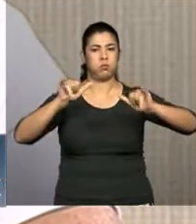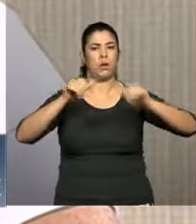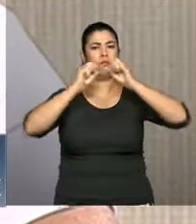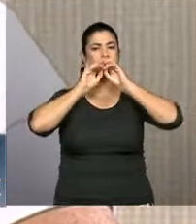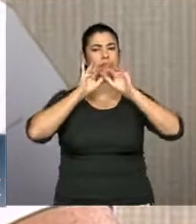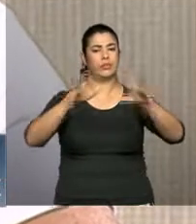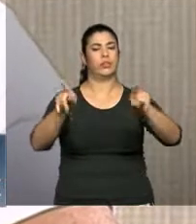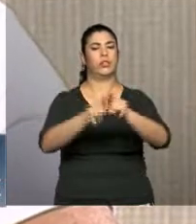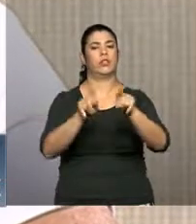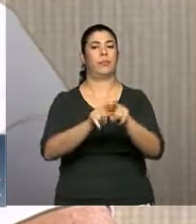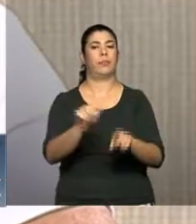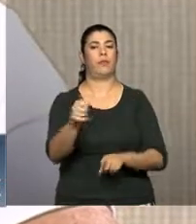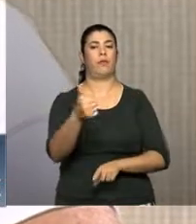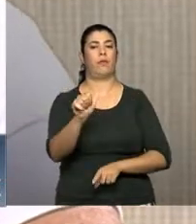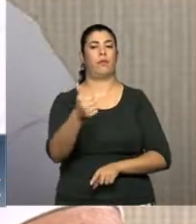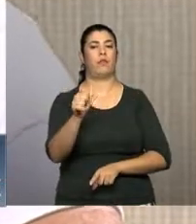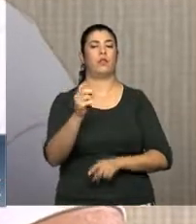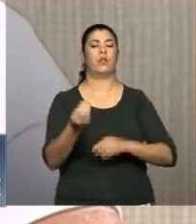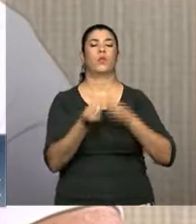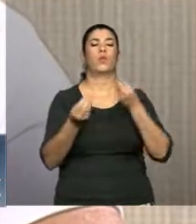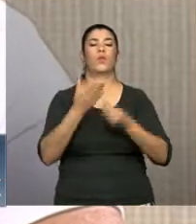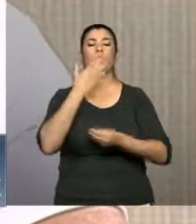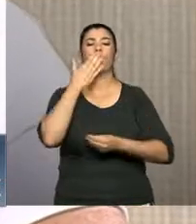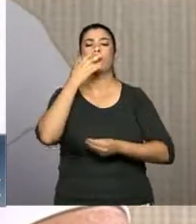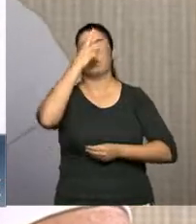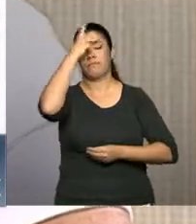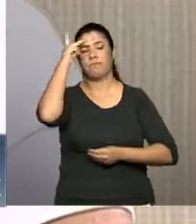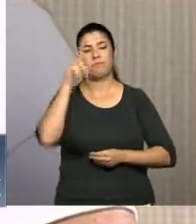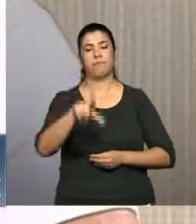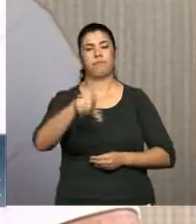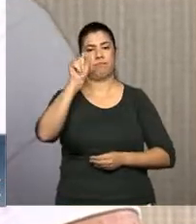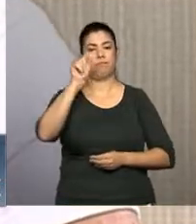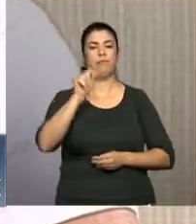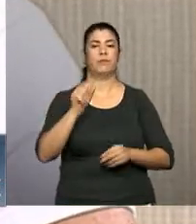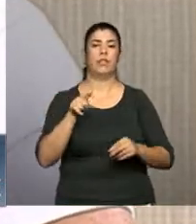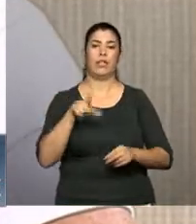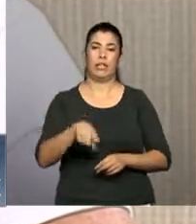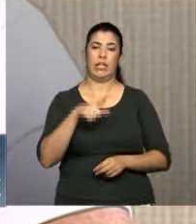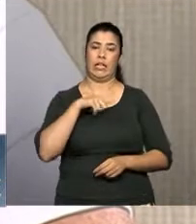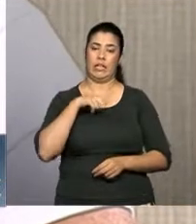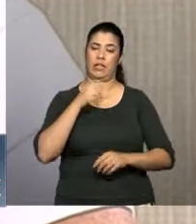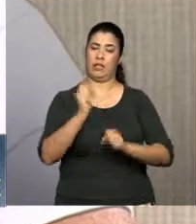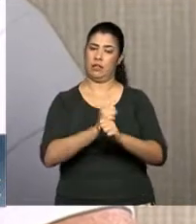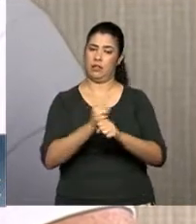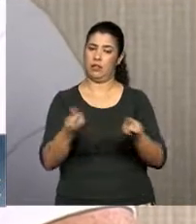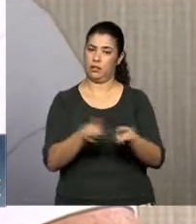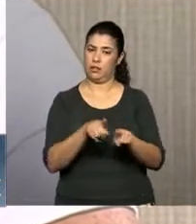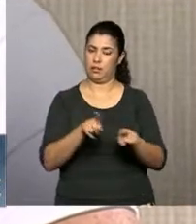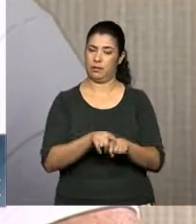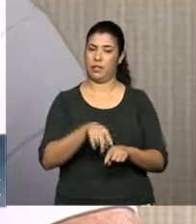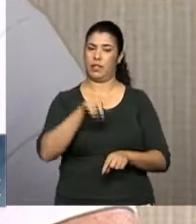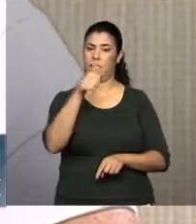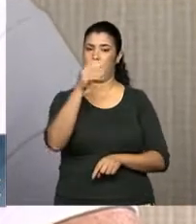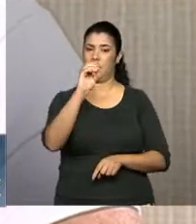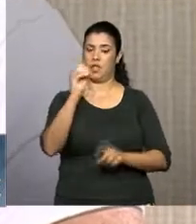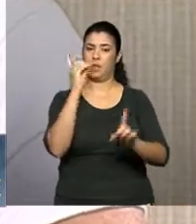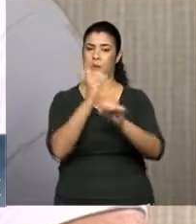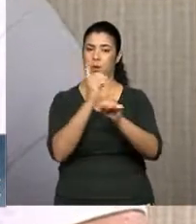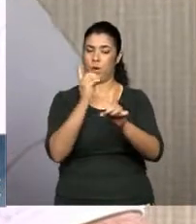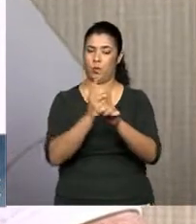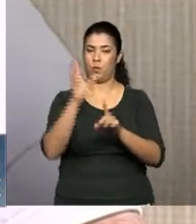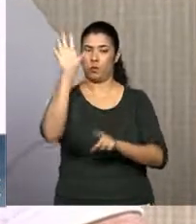qualificação dos nossos conselheiros tutelares temos este ano a décima conferência nacional de direitos humanos